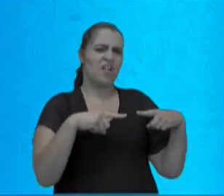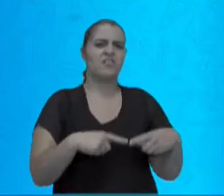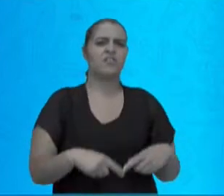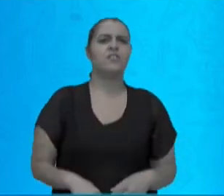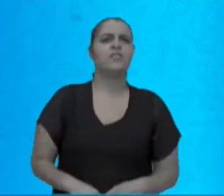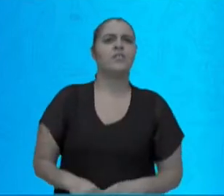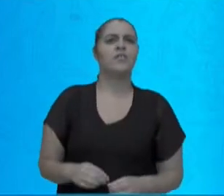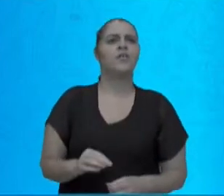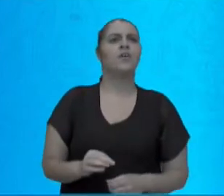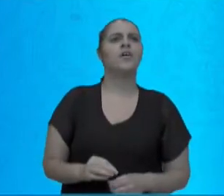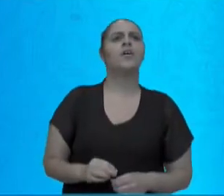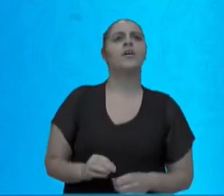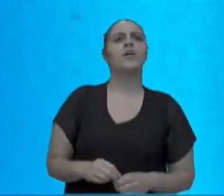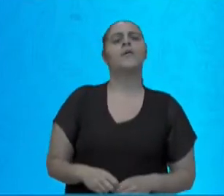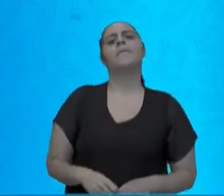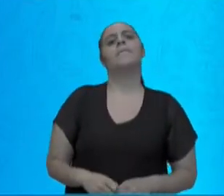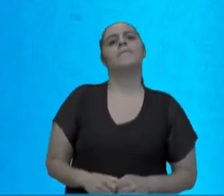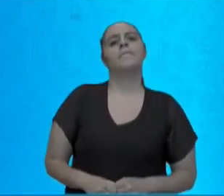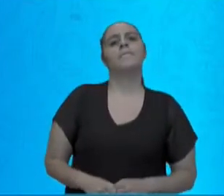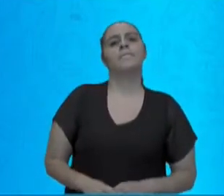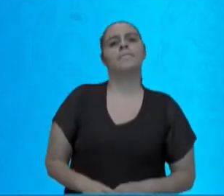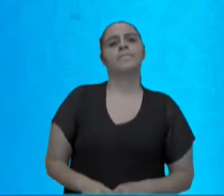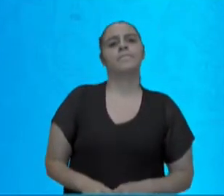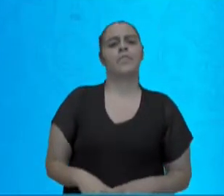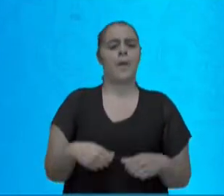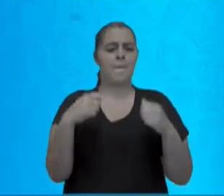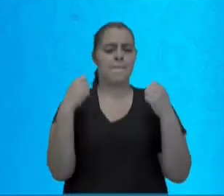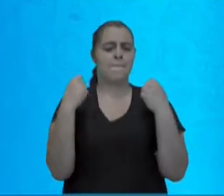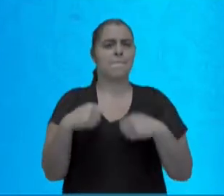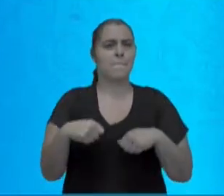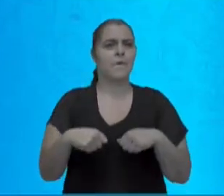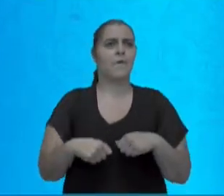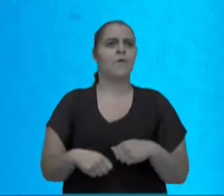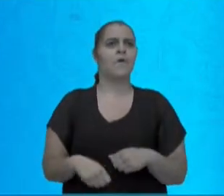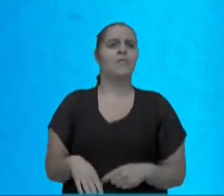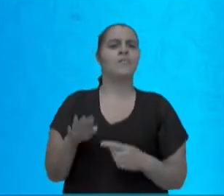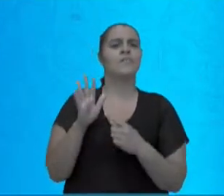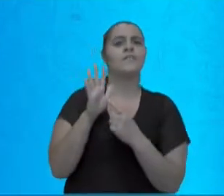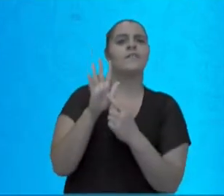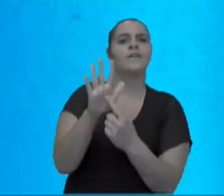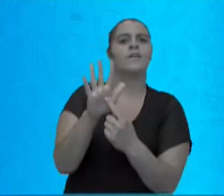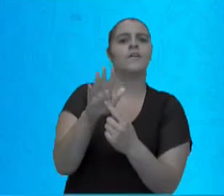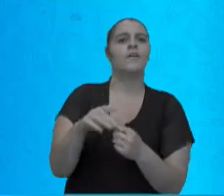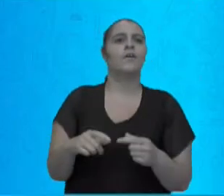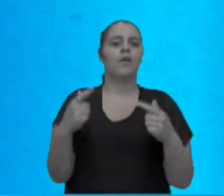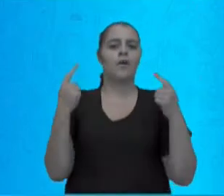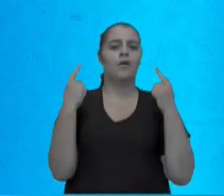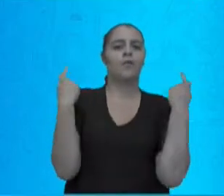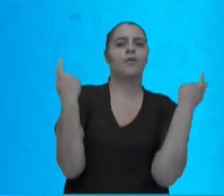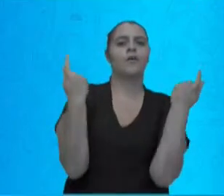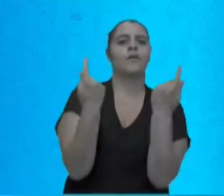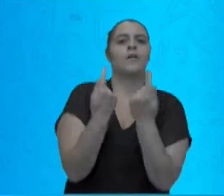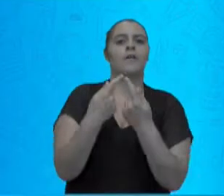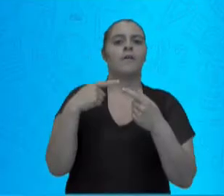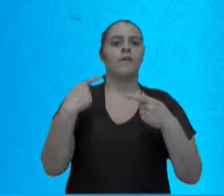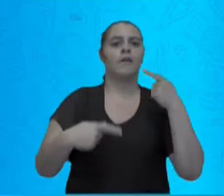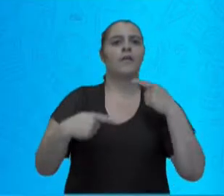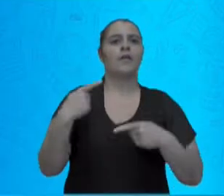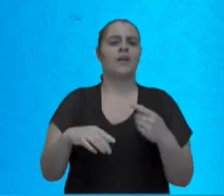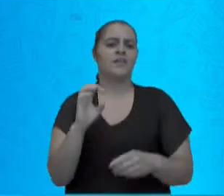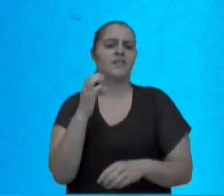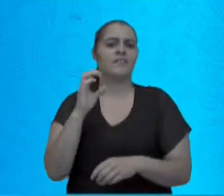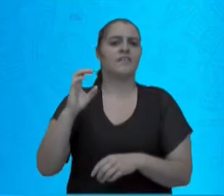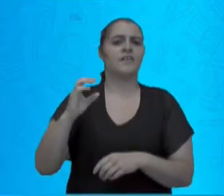Ok? Então, pode-se definir a geopolítica como a ciência que